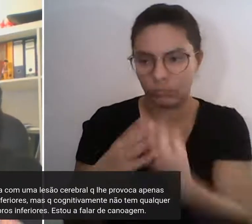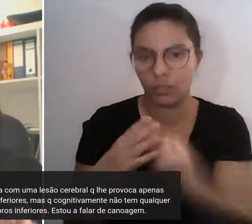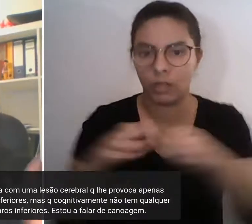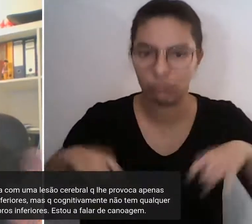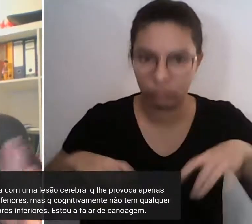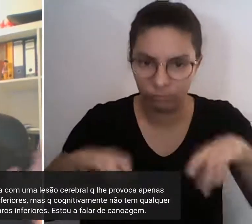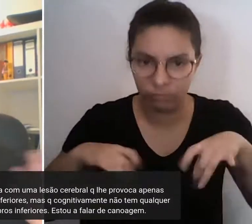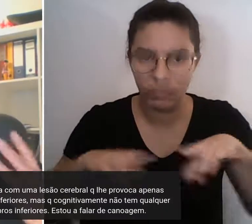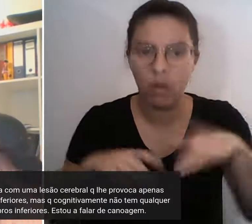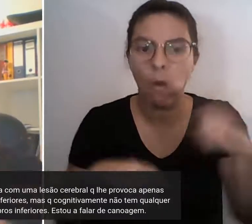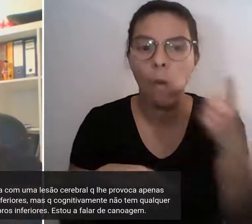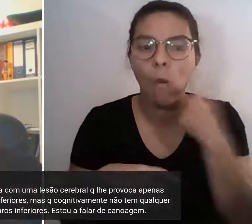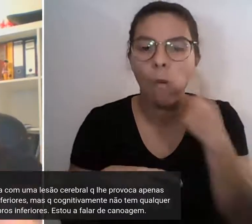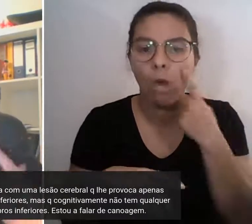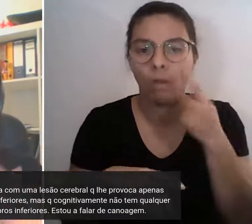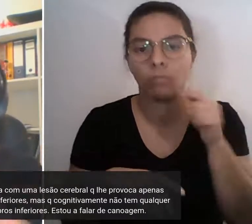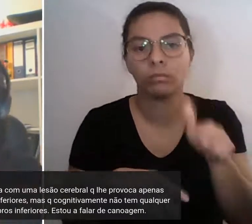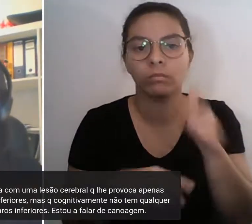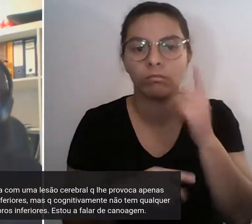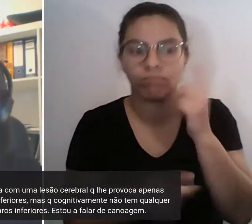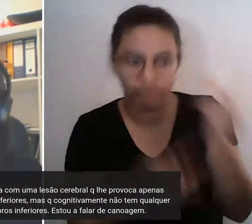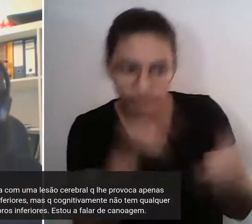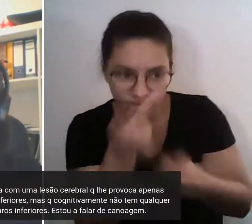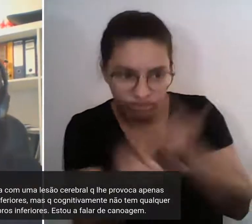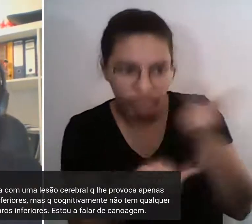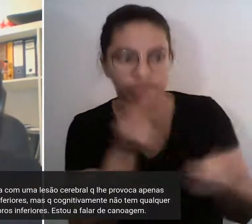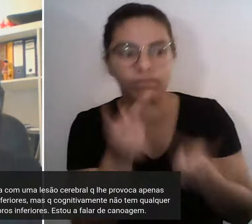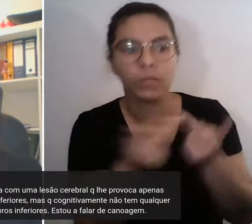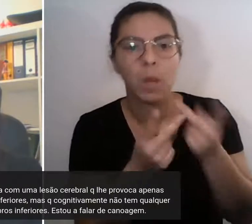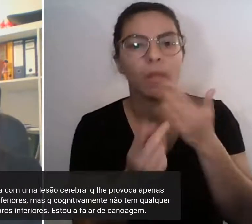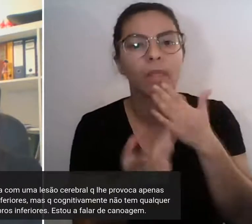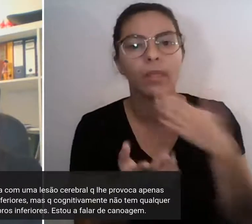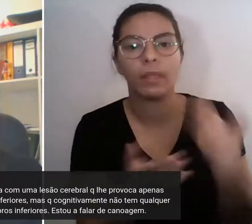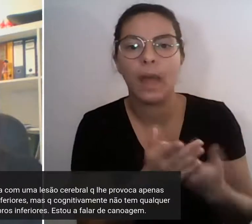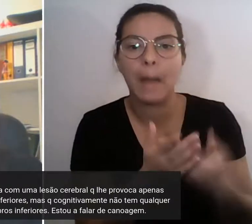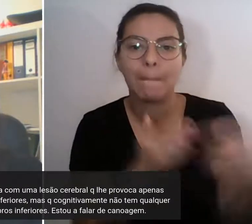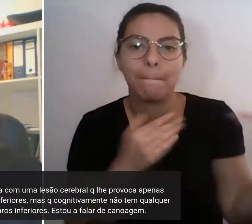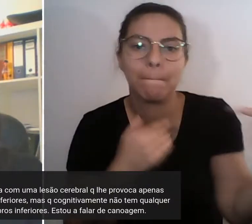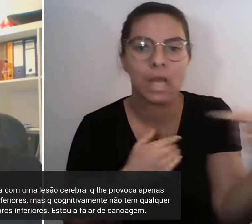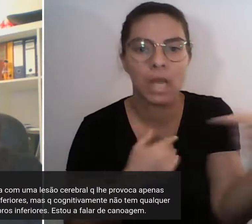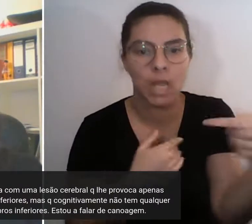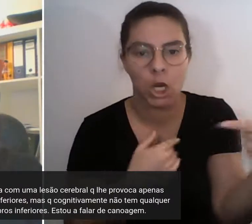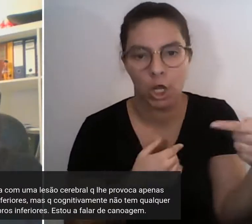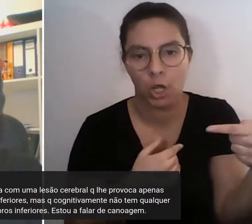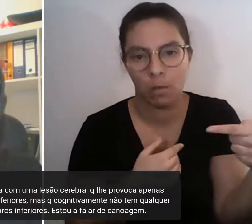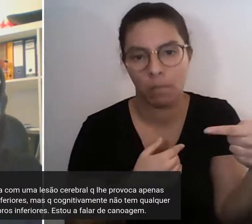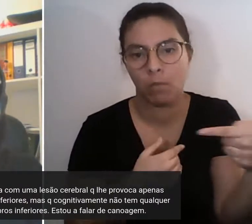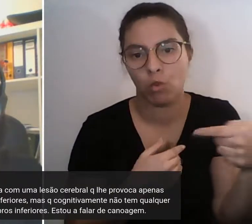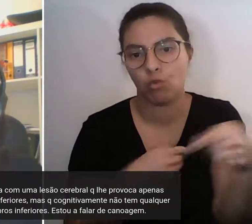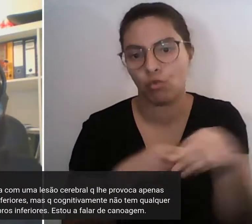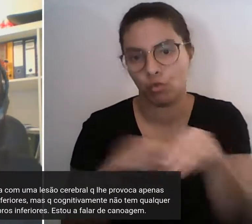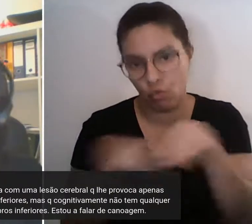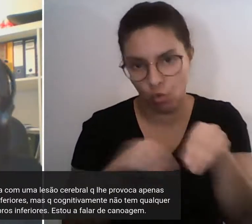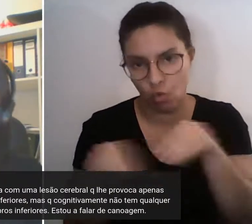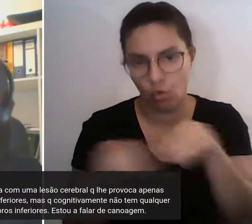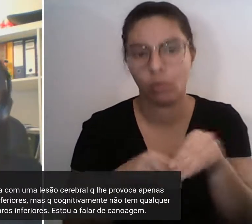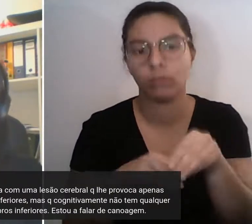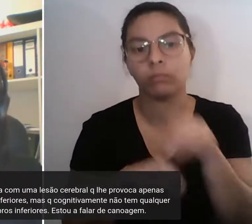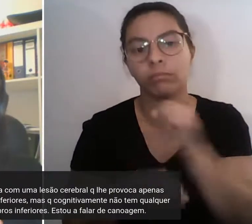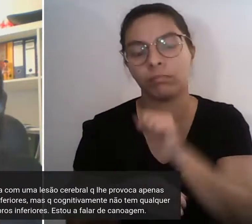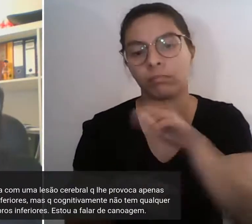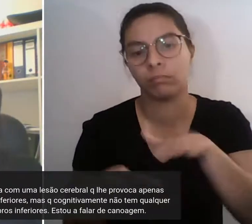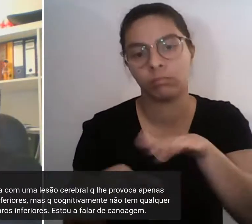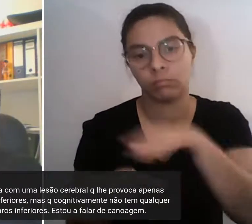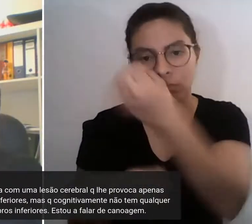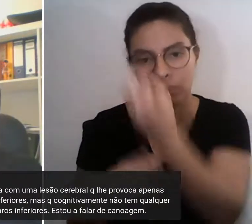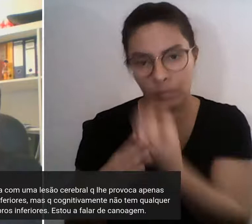espasticidade, se tem os critérios mínimos para poder jogar, E no basquete em cadeira de rodas, por sinal,